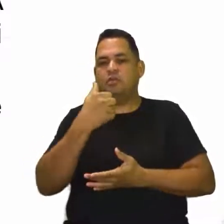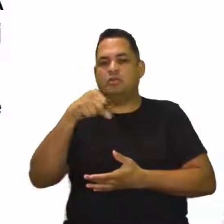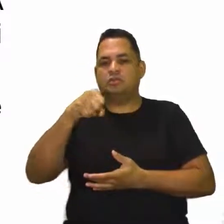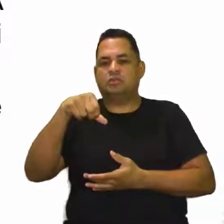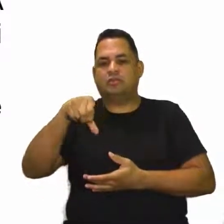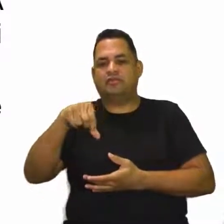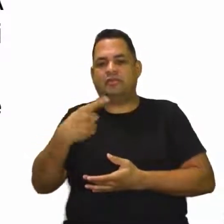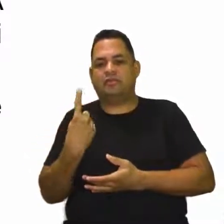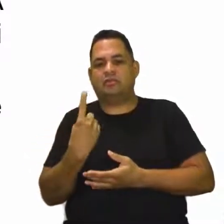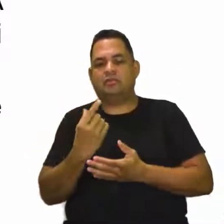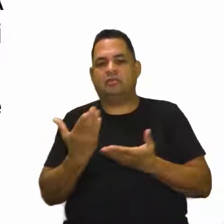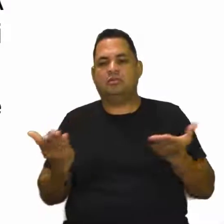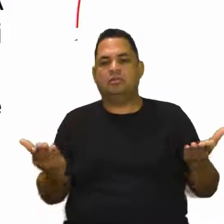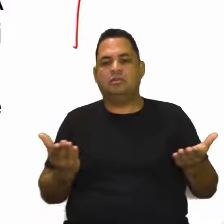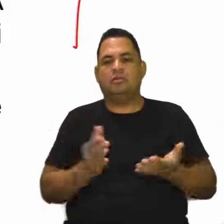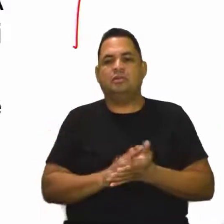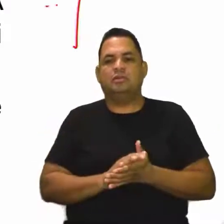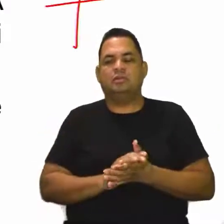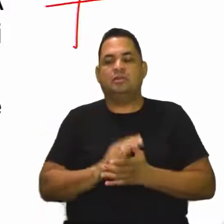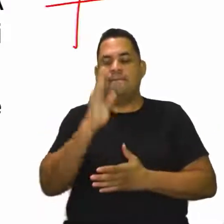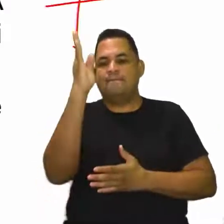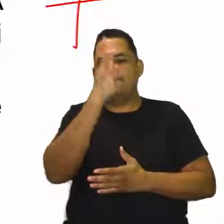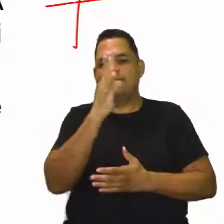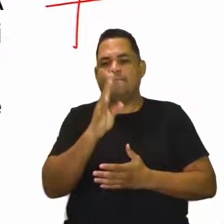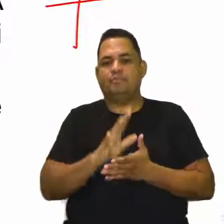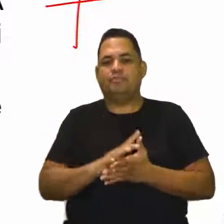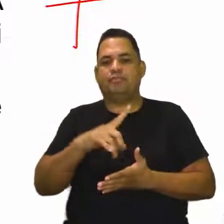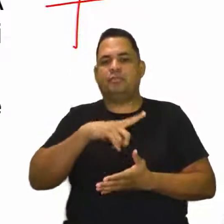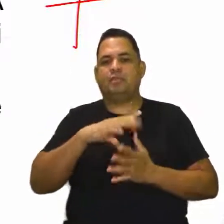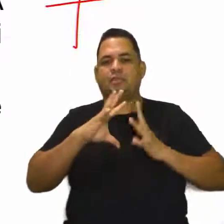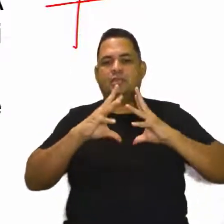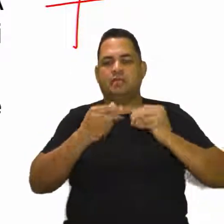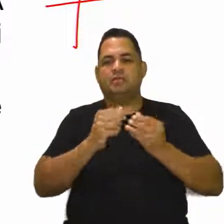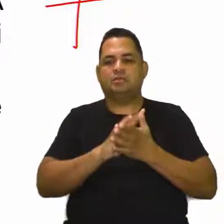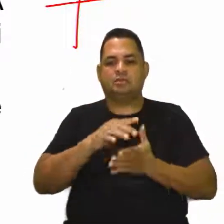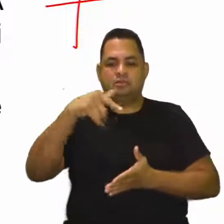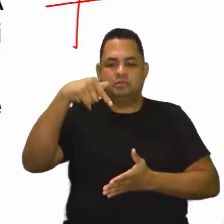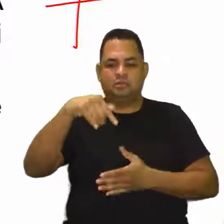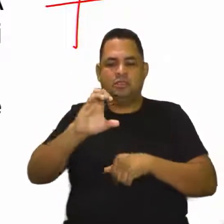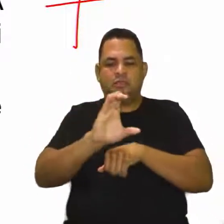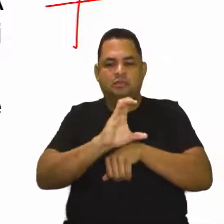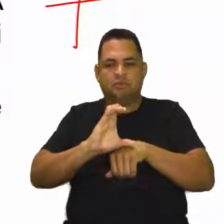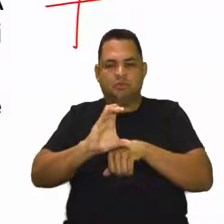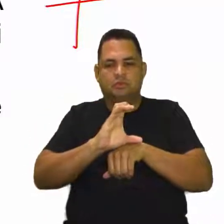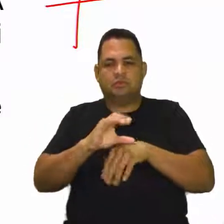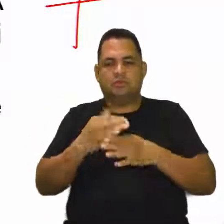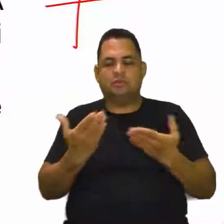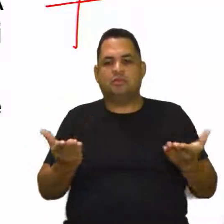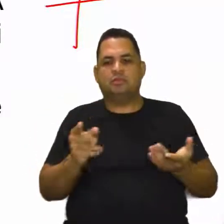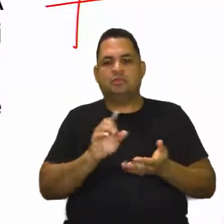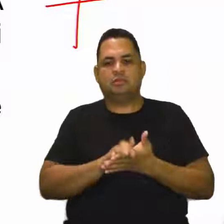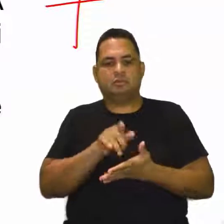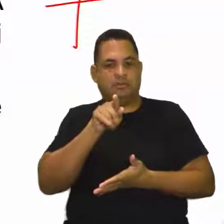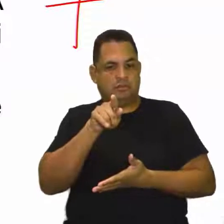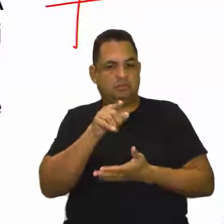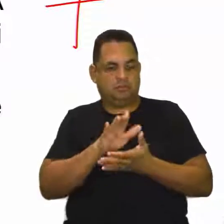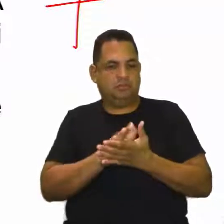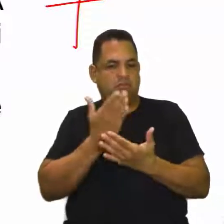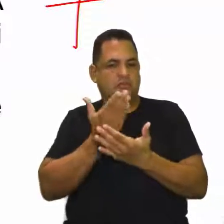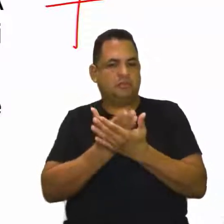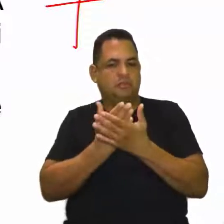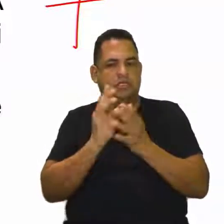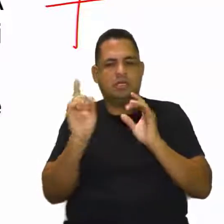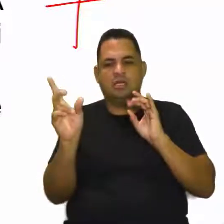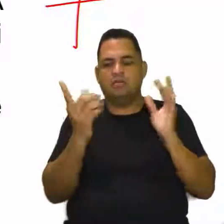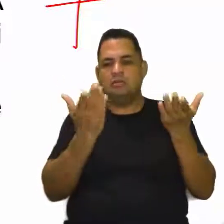1891. Aluno, o Brasil teve no total 7 constituições e vocês irão estudar cada uma